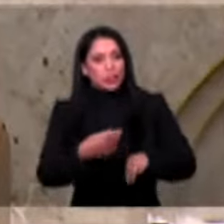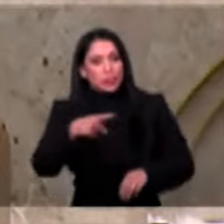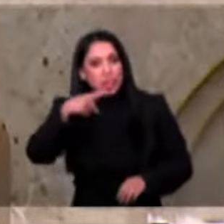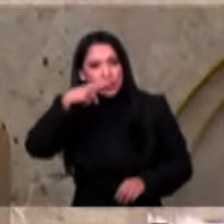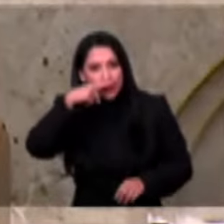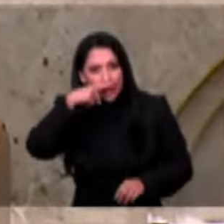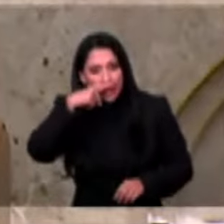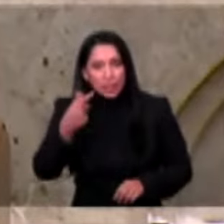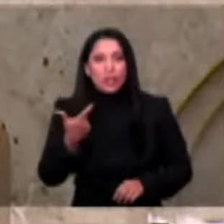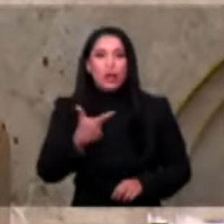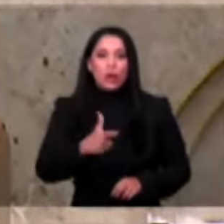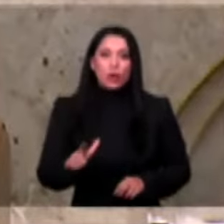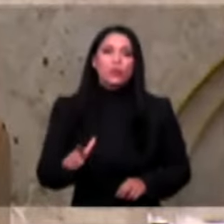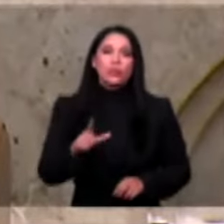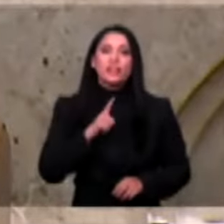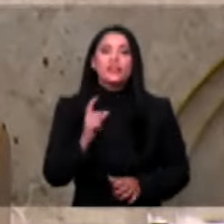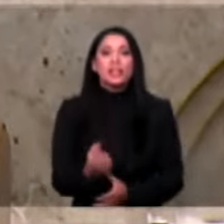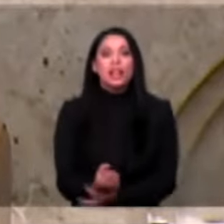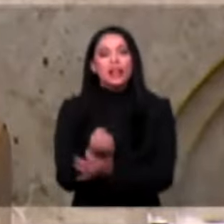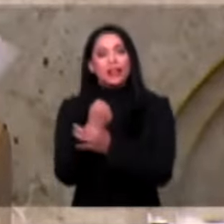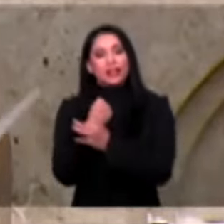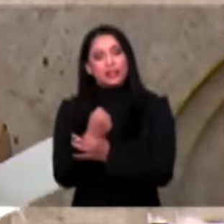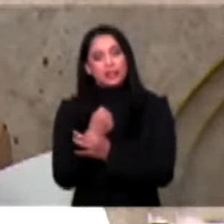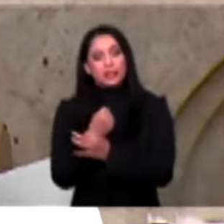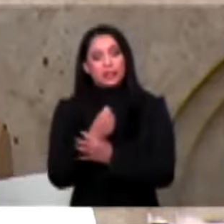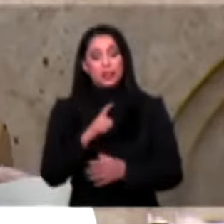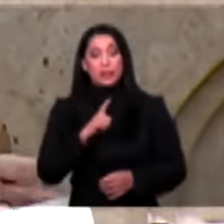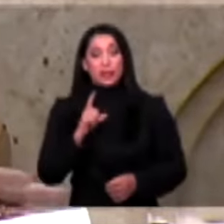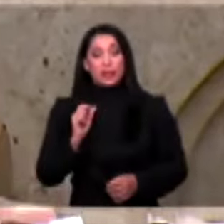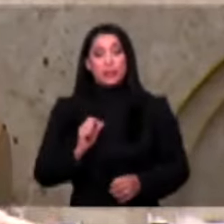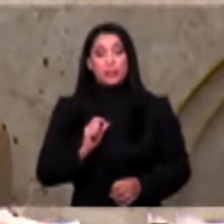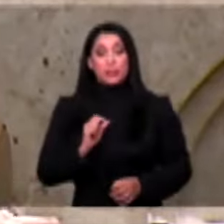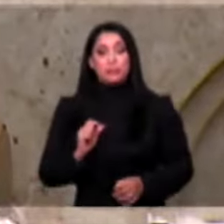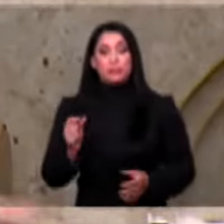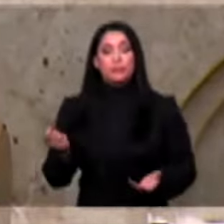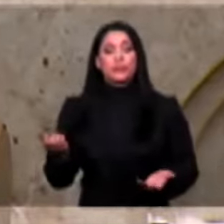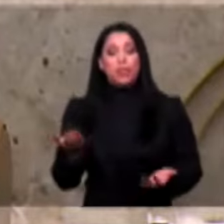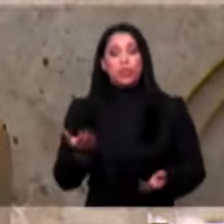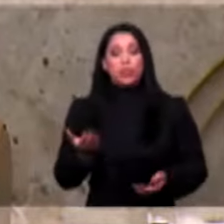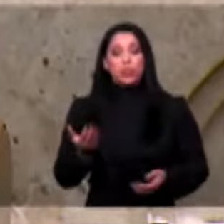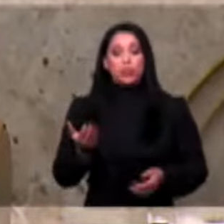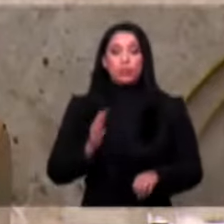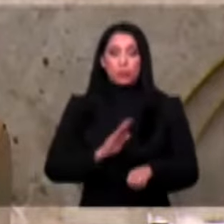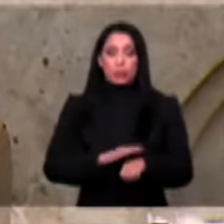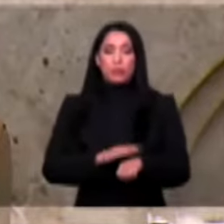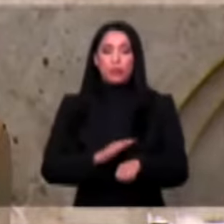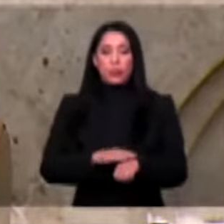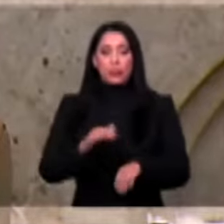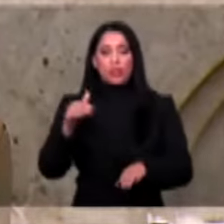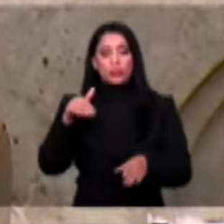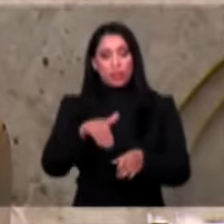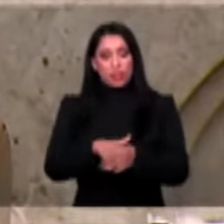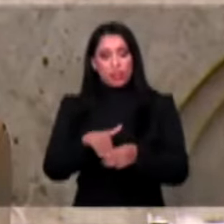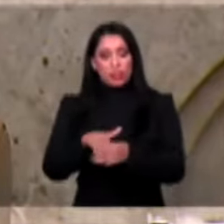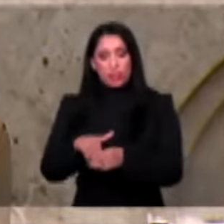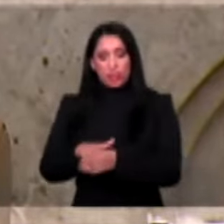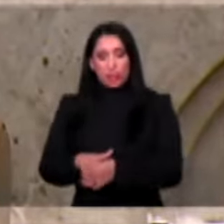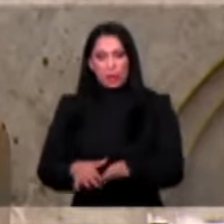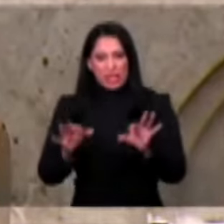uma vez garantirá a regularidade do processo eleitoral, a certeza e